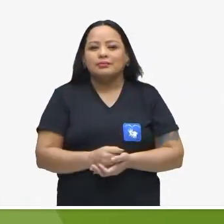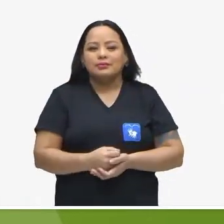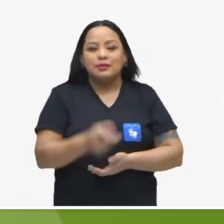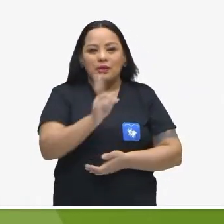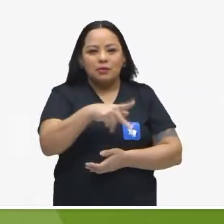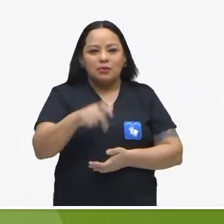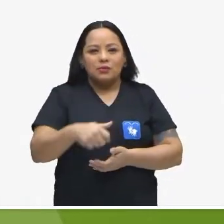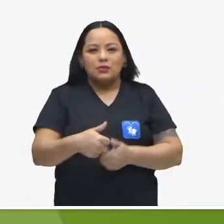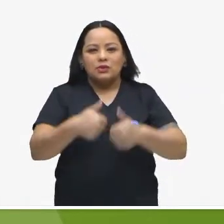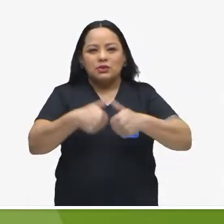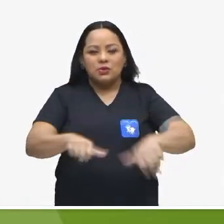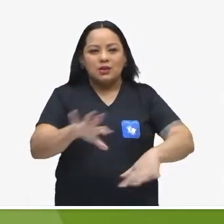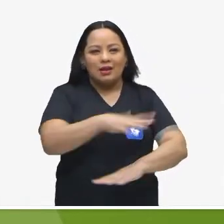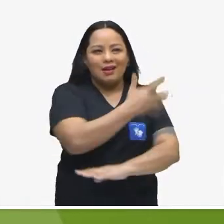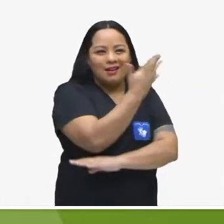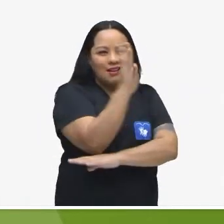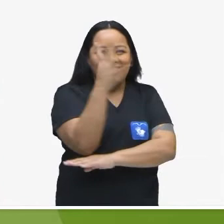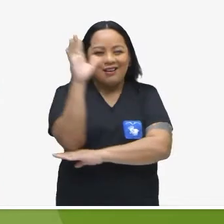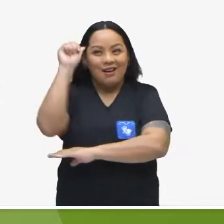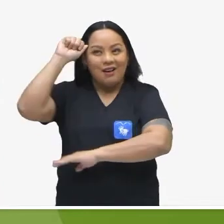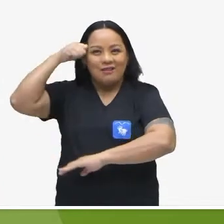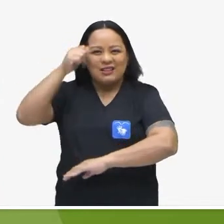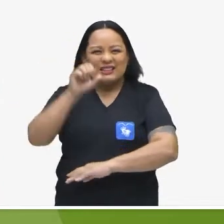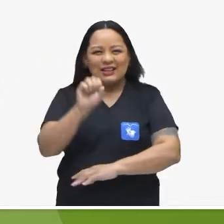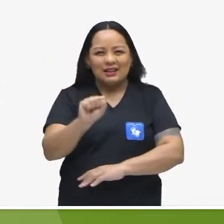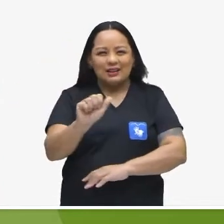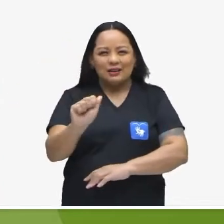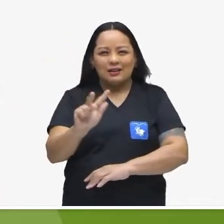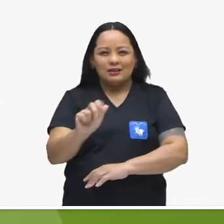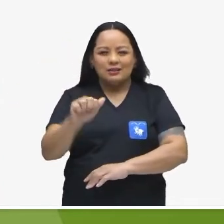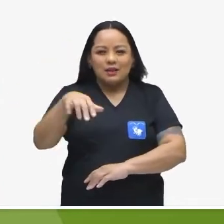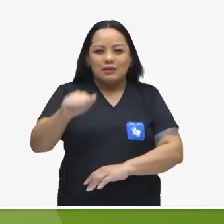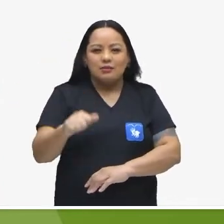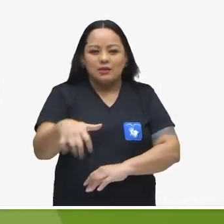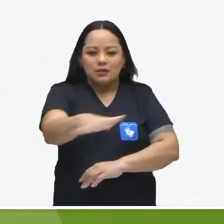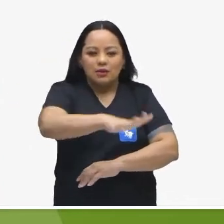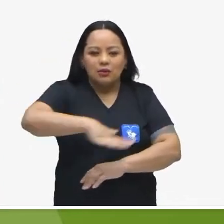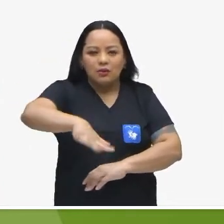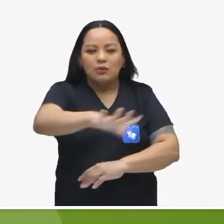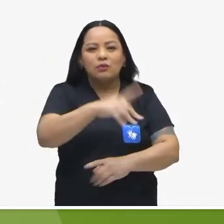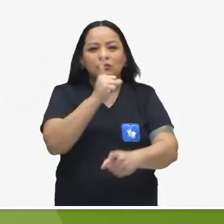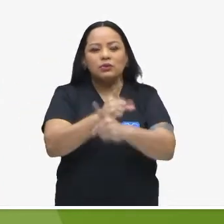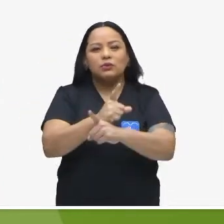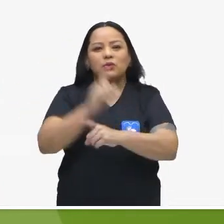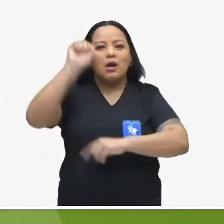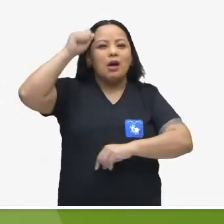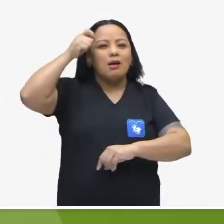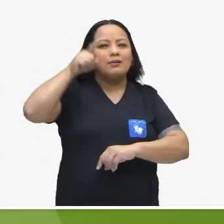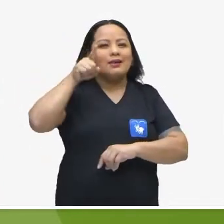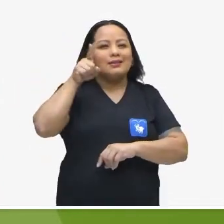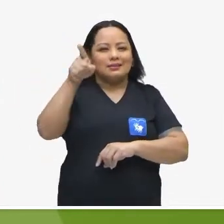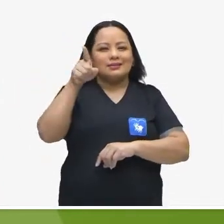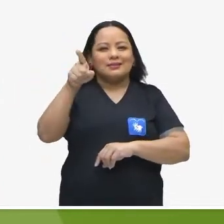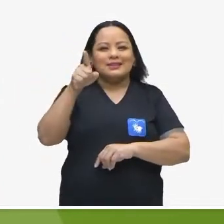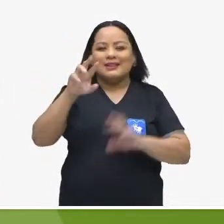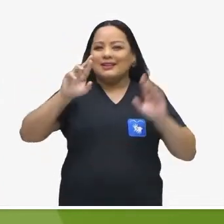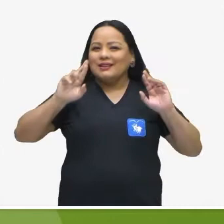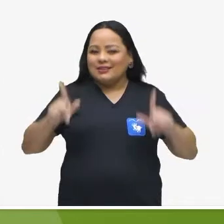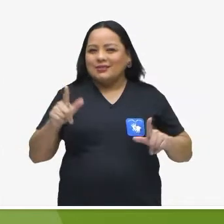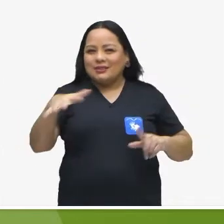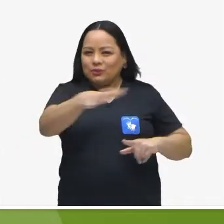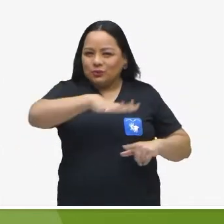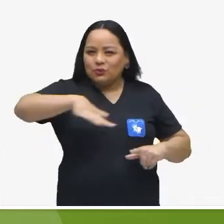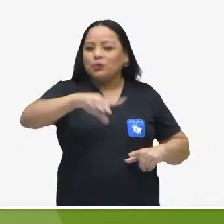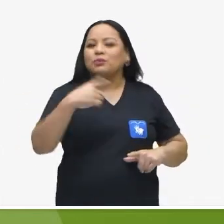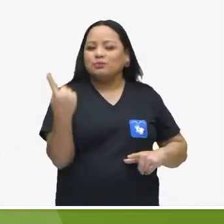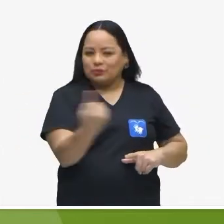na savana africana. Esse é o ambiente que vocês encontram lá na África, que é bem diferente do nosso